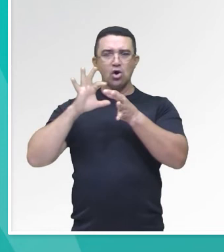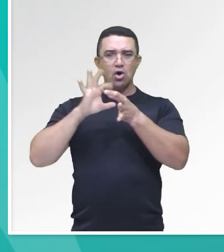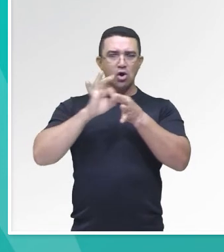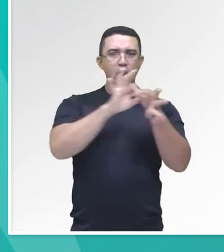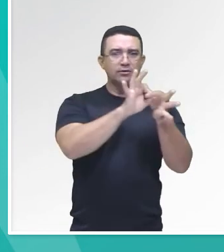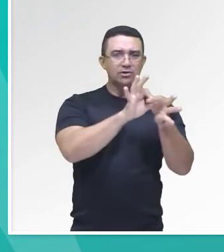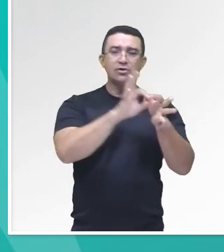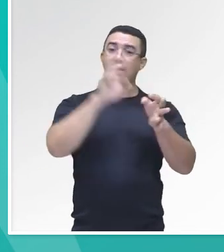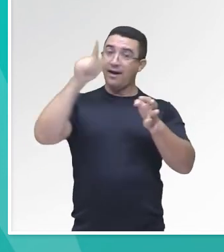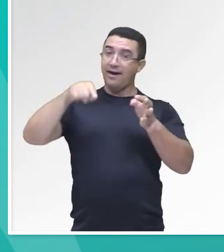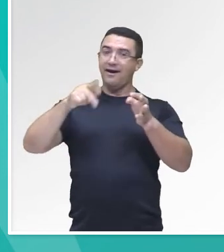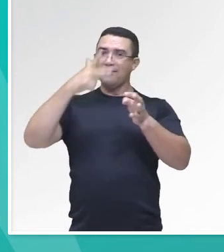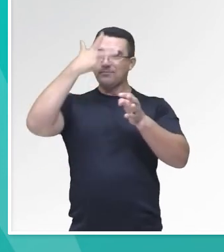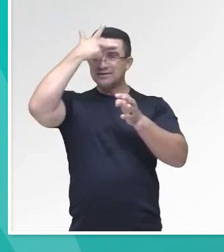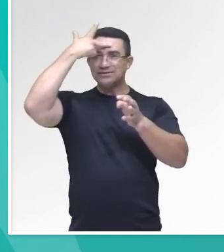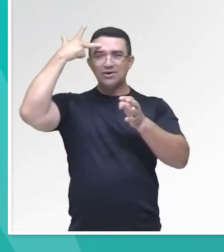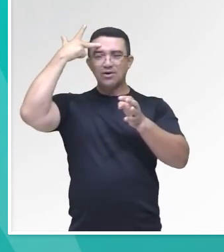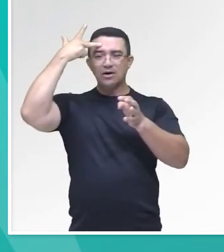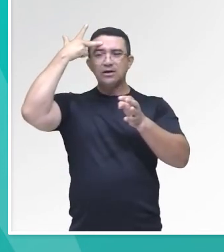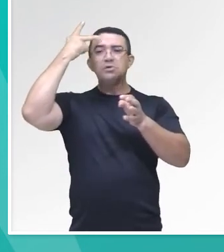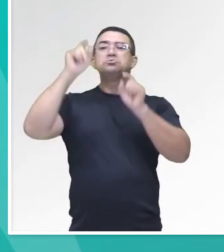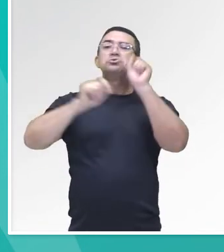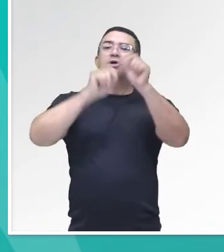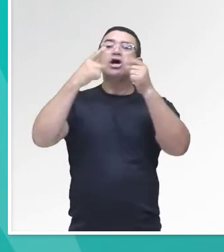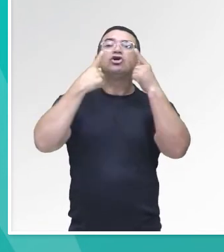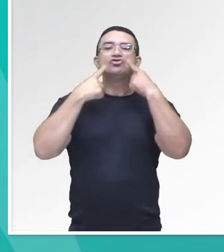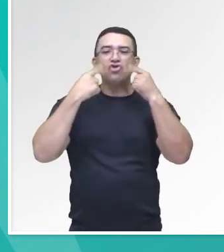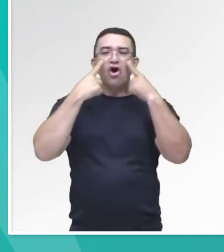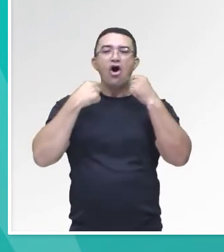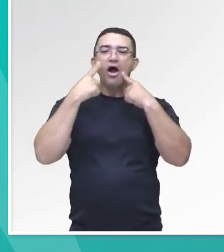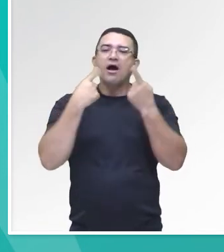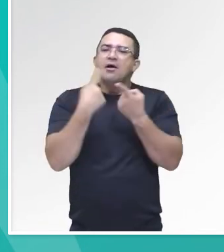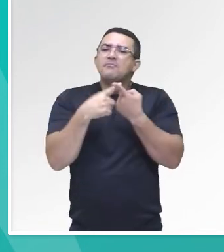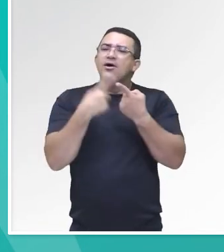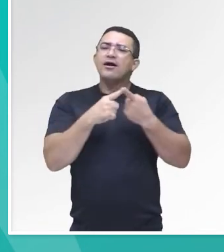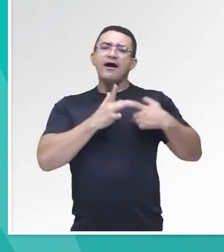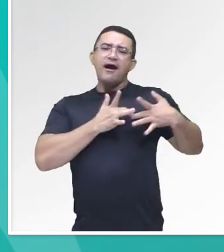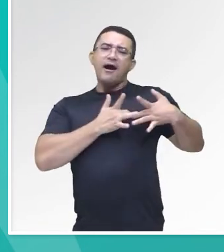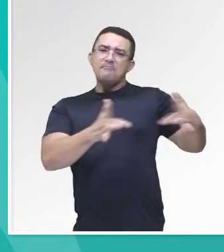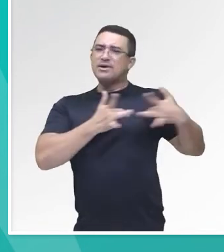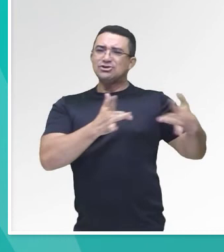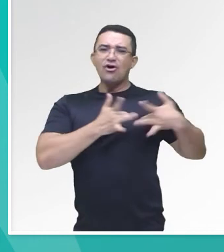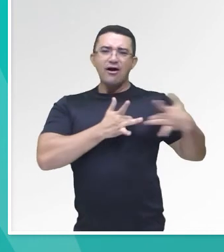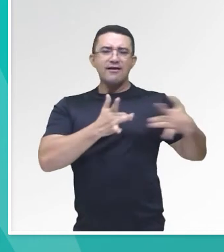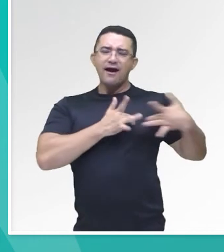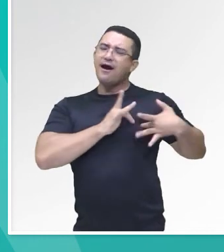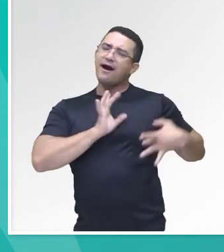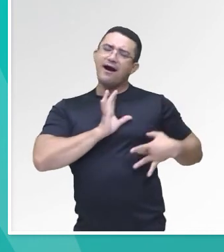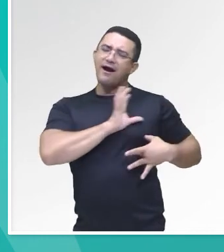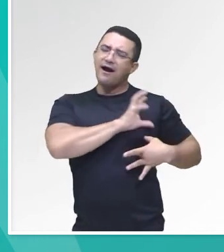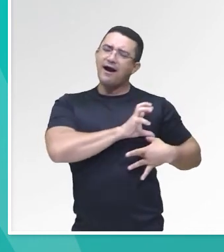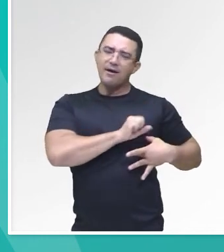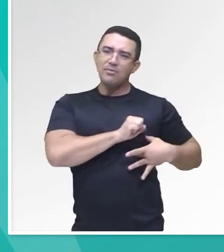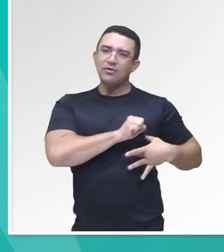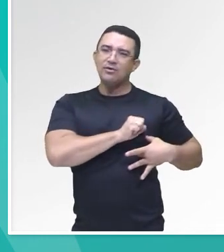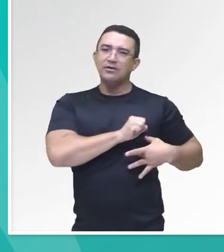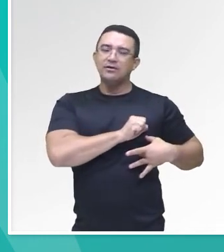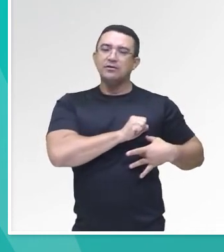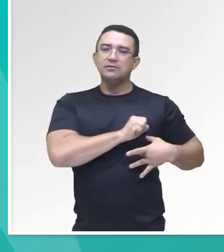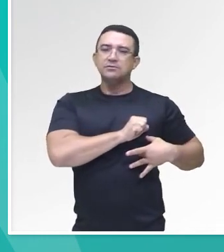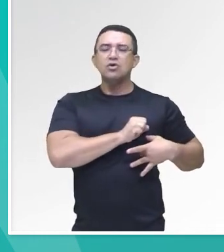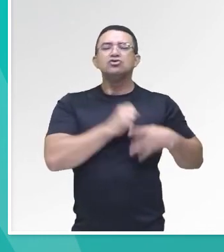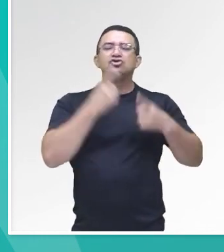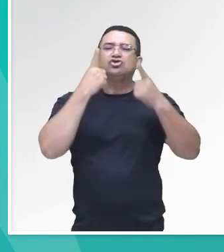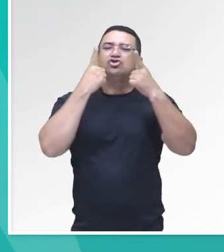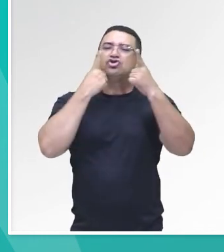que é uma pessoa, né, que está chorando porque ele está apaixonado, não é verdade? Aí ele diz: chora minha